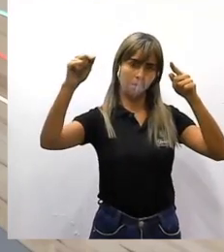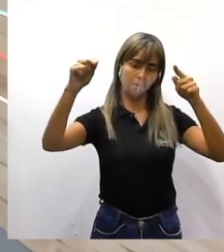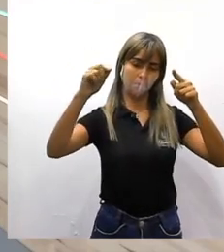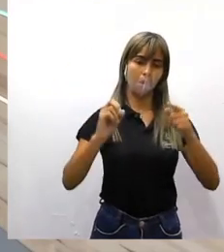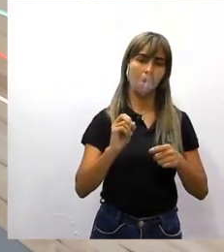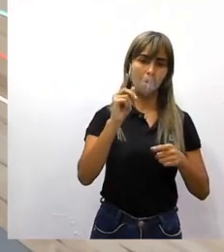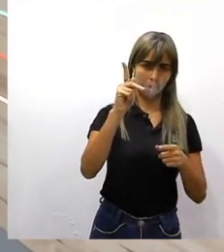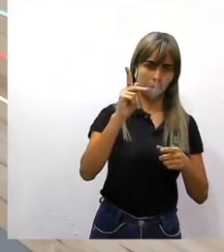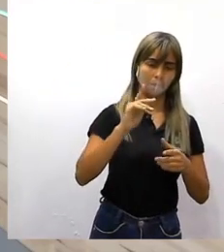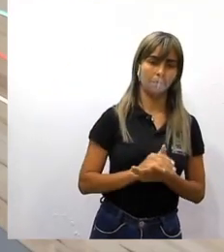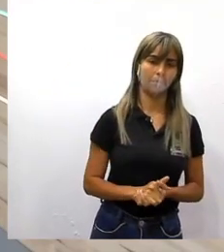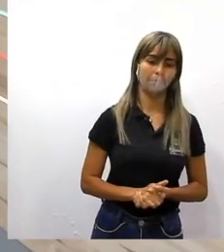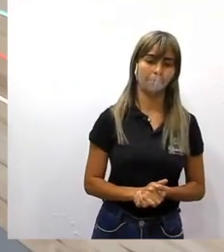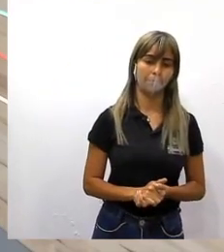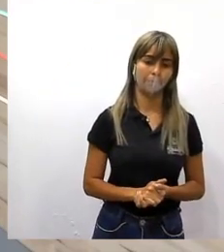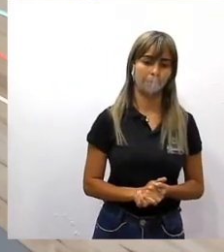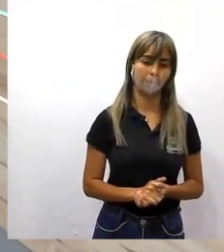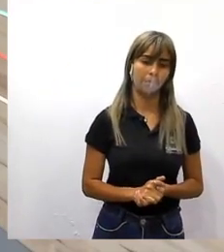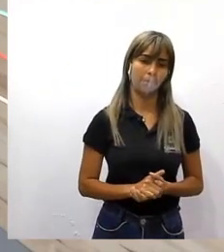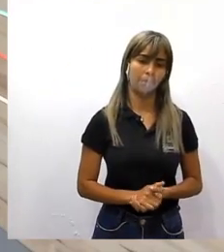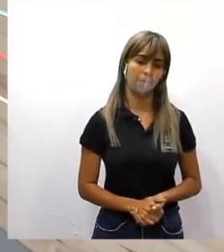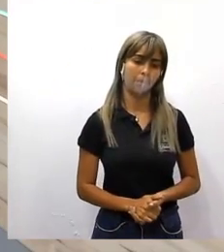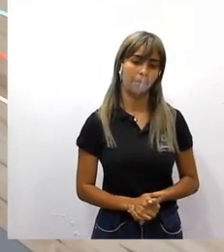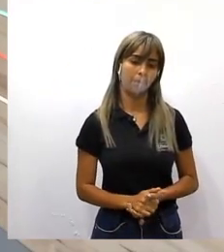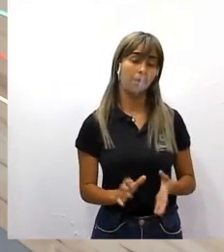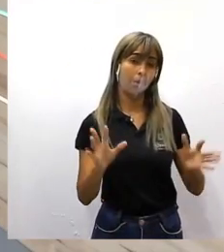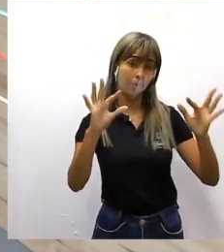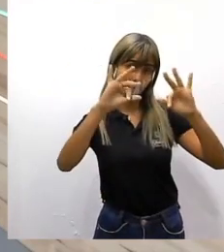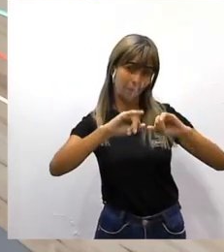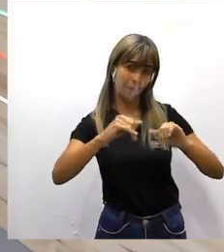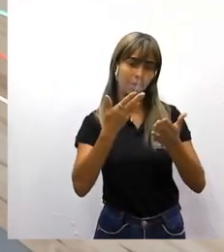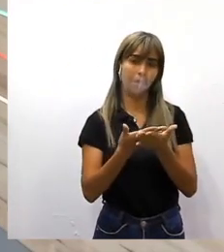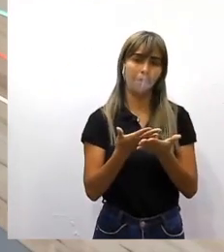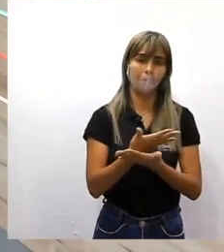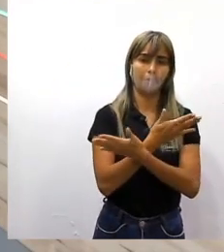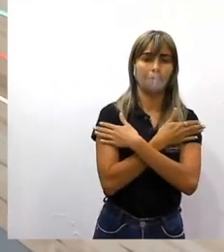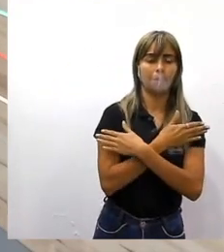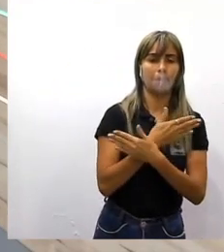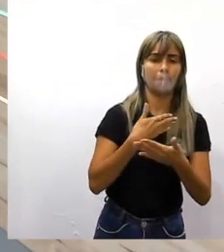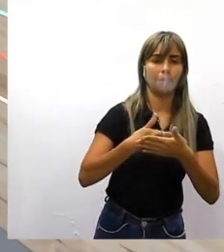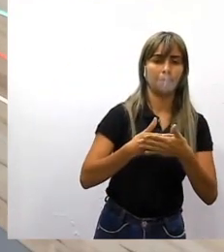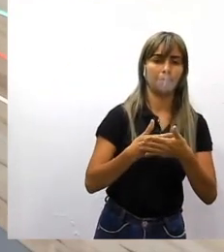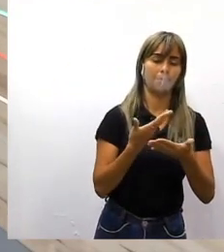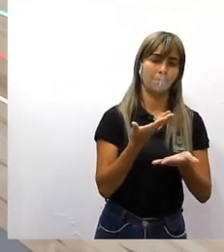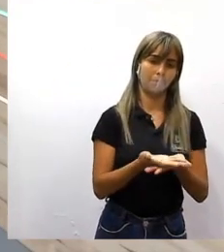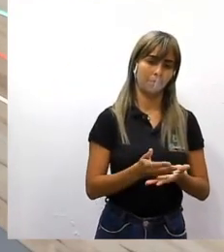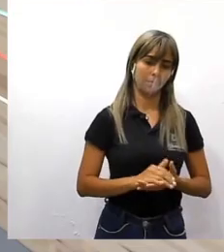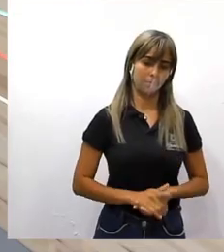Show de bola. Beleza? Então, pessoal, chegamos ao fim. Forte abraço e até a próxima.